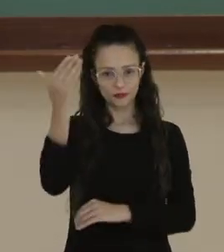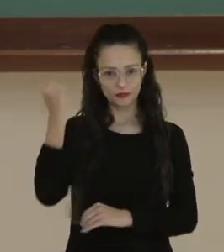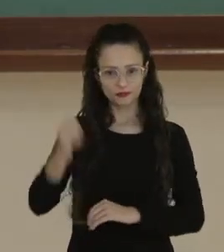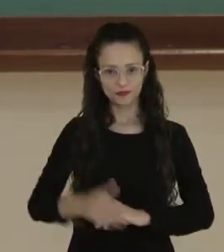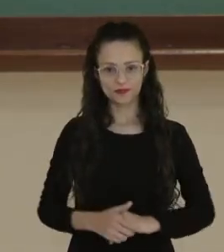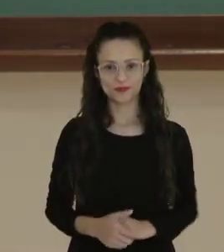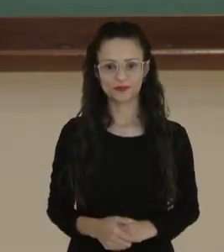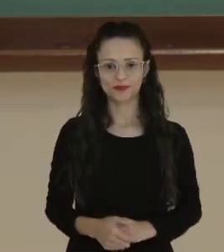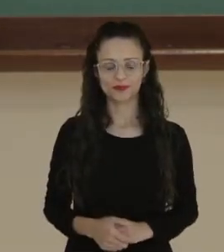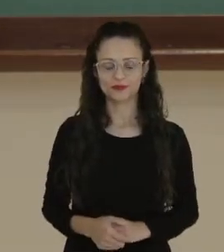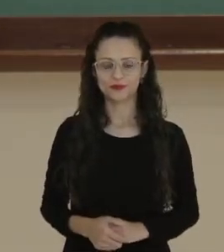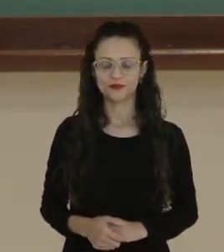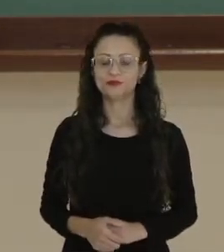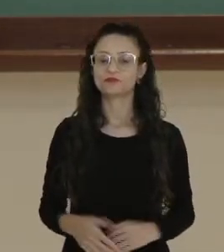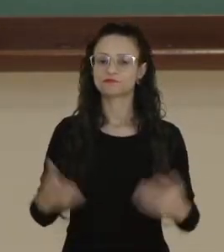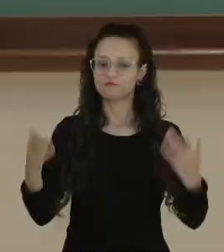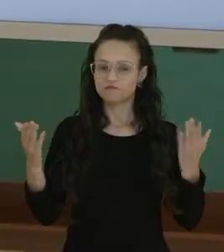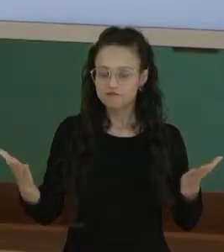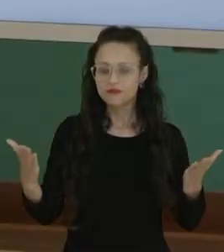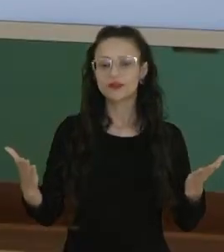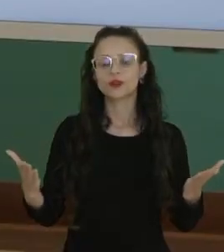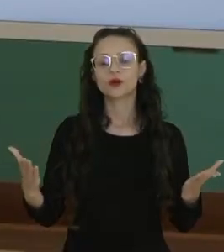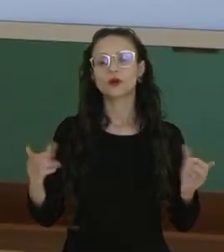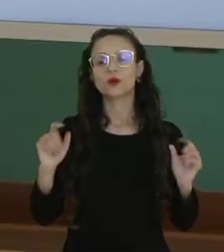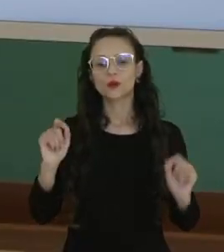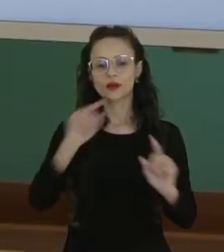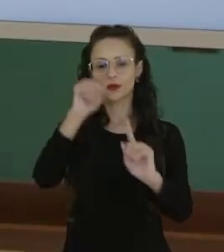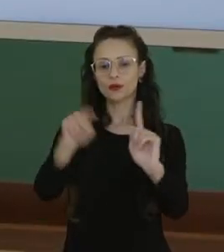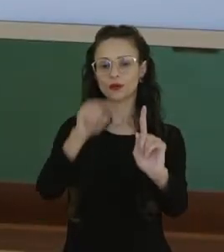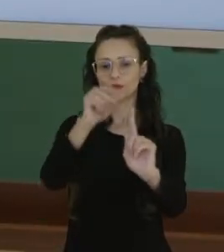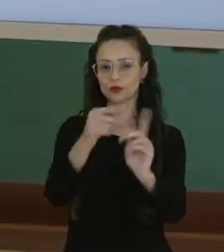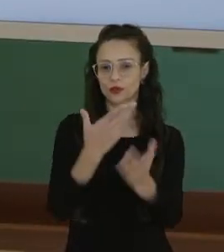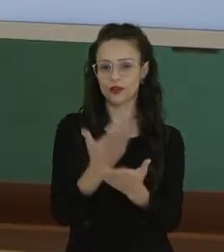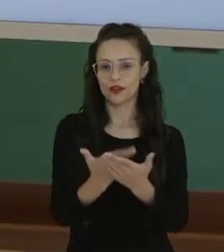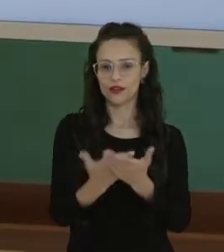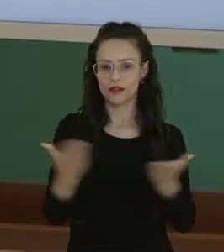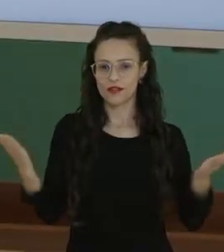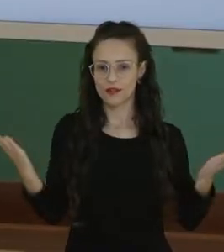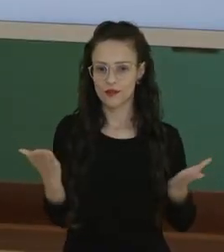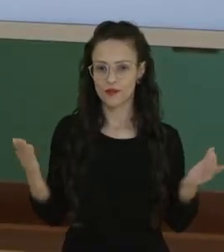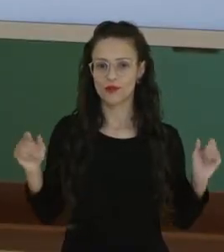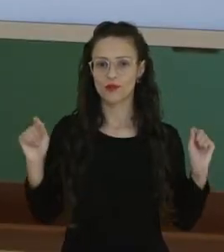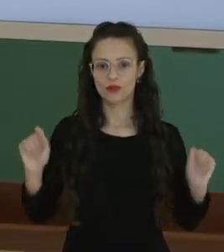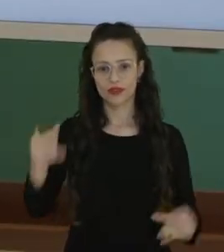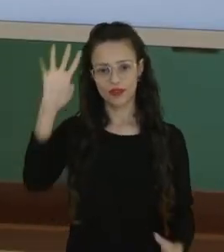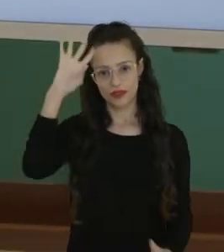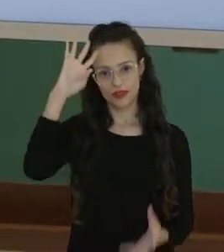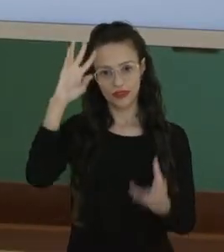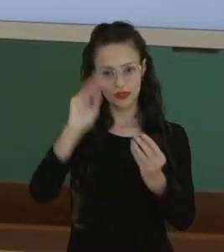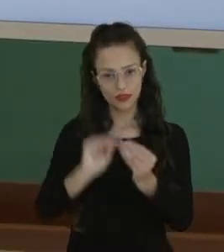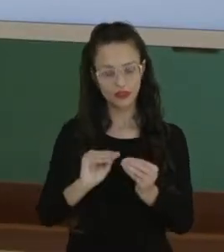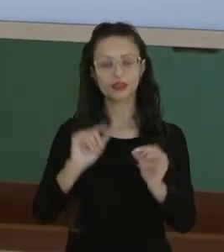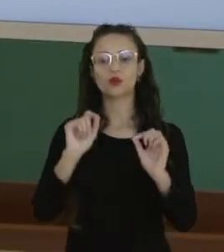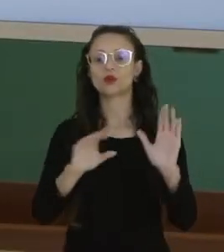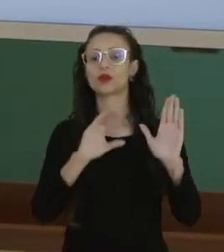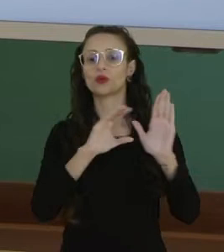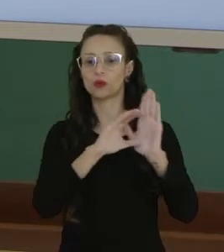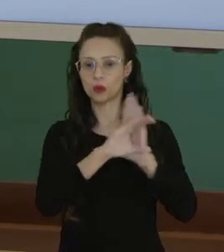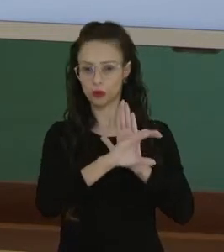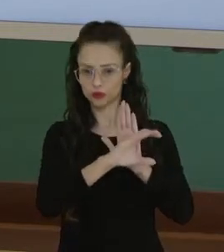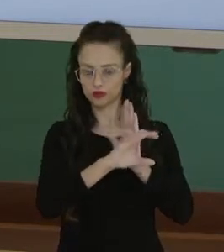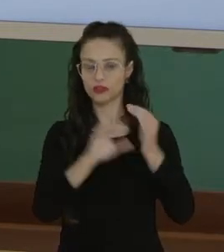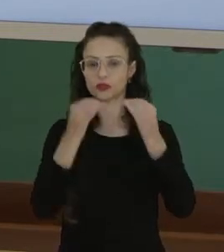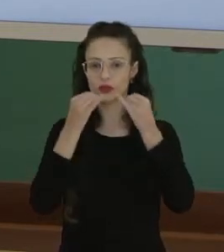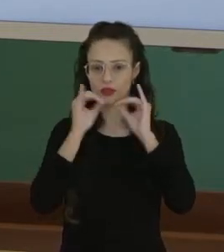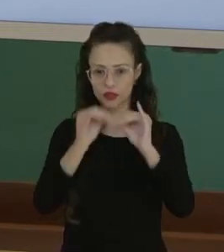queridos. Bem, qual é o nosso objetivo dessa nossa aula? Entender o que é o conceito de energia, que ele